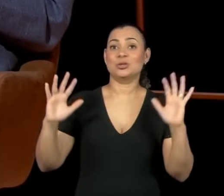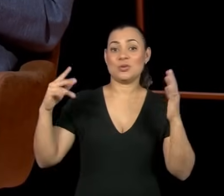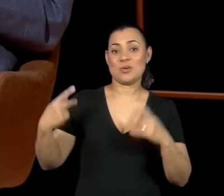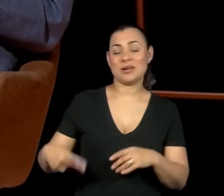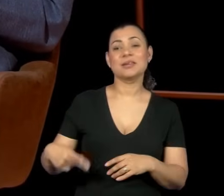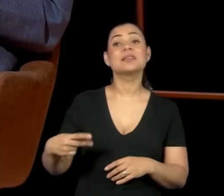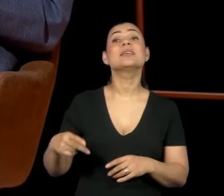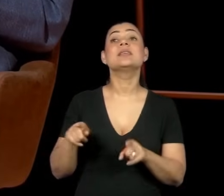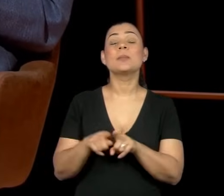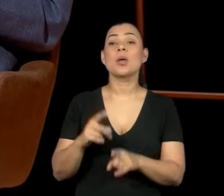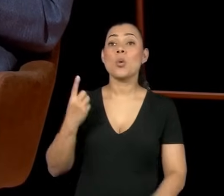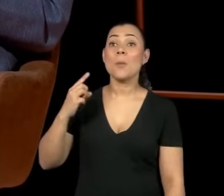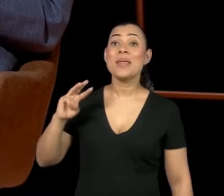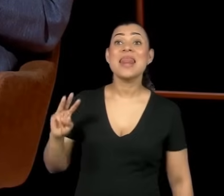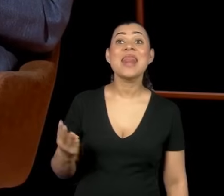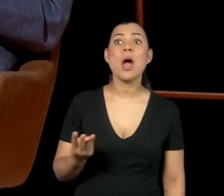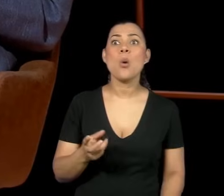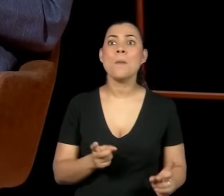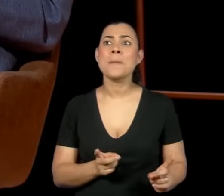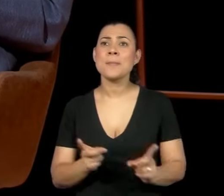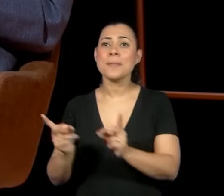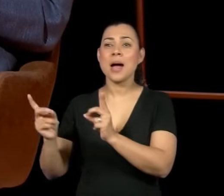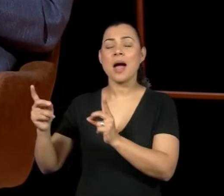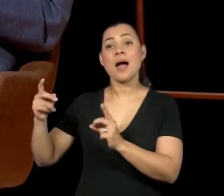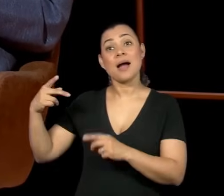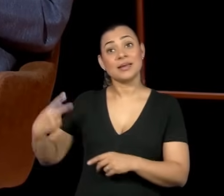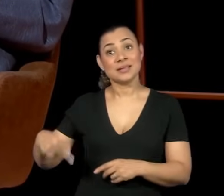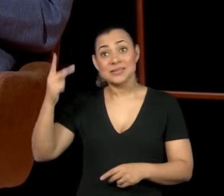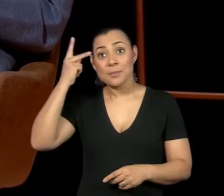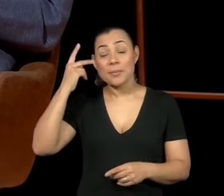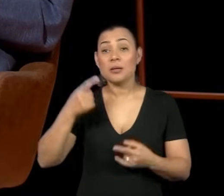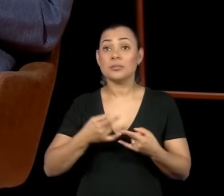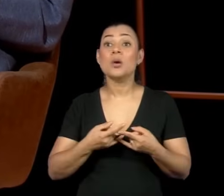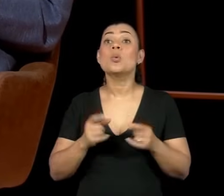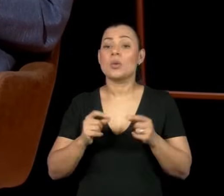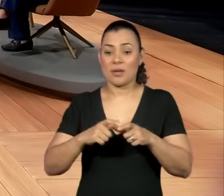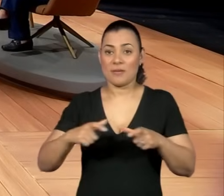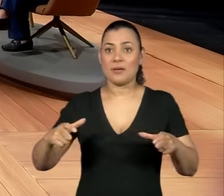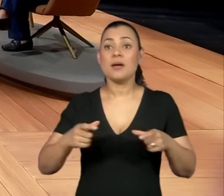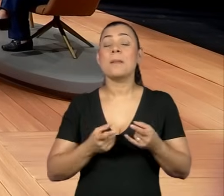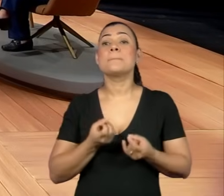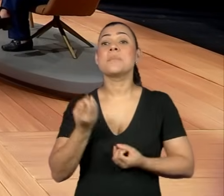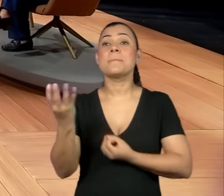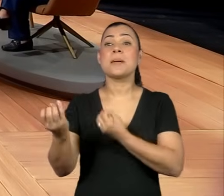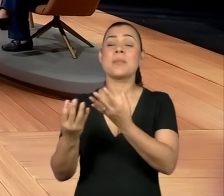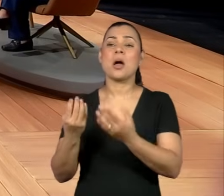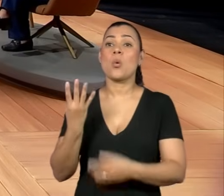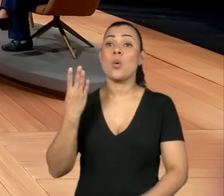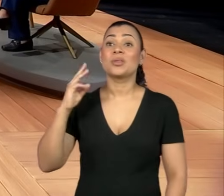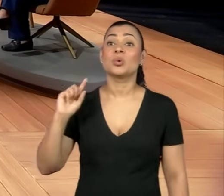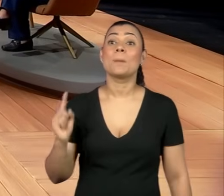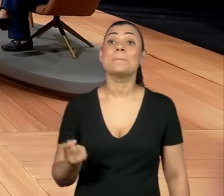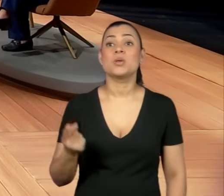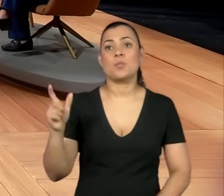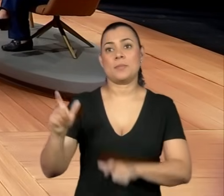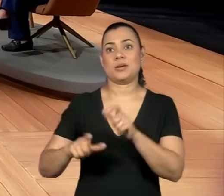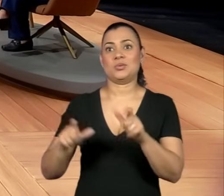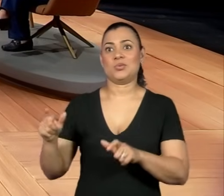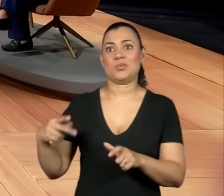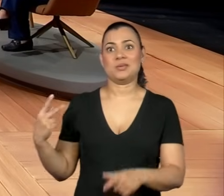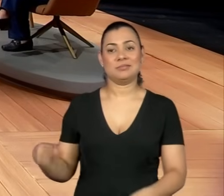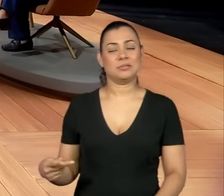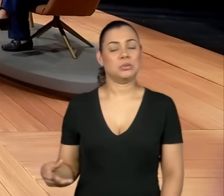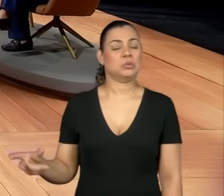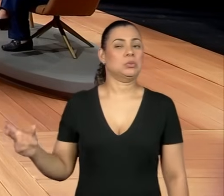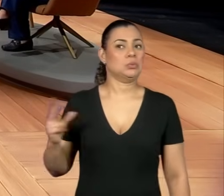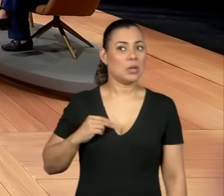vendeu 1 milhão de ingressos no ano seguinte, no Brasil, com 180 apresentações no AMB, 4 mil pessoas por sessão.